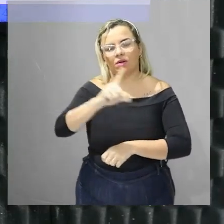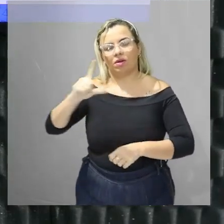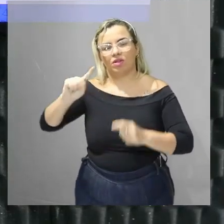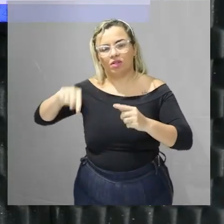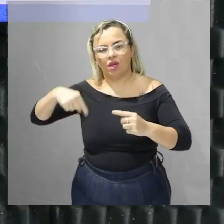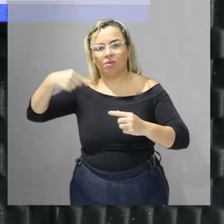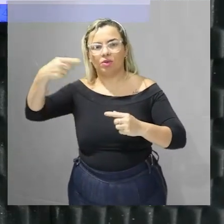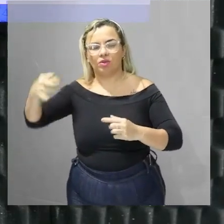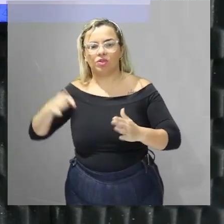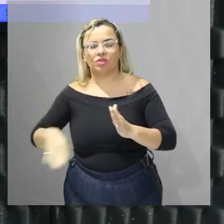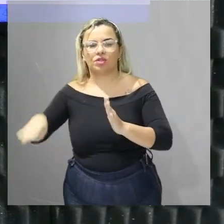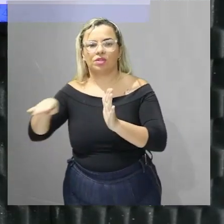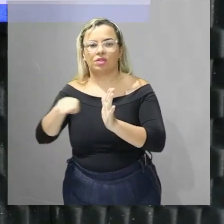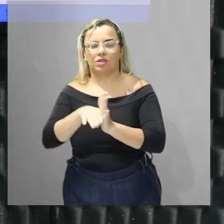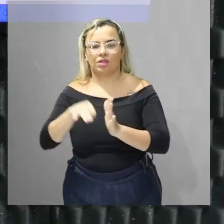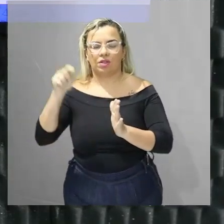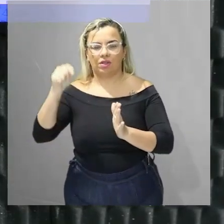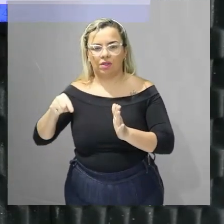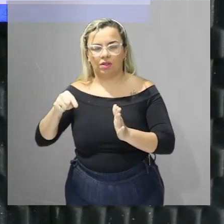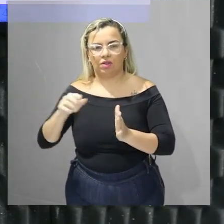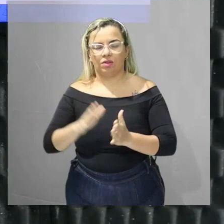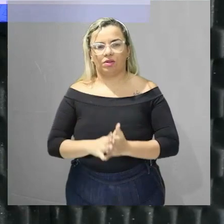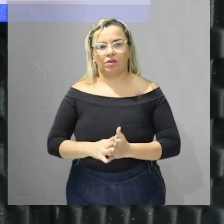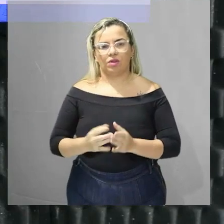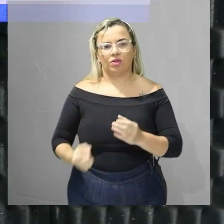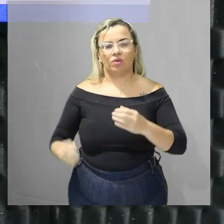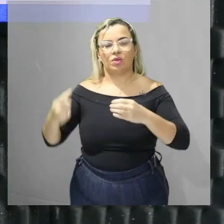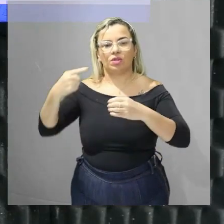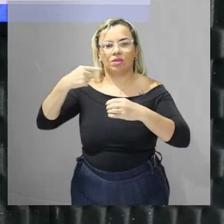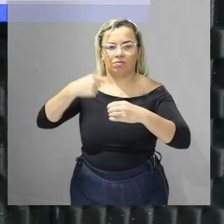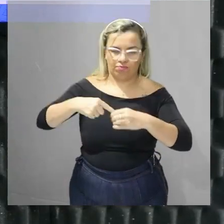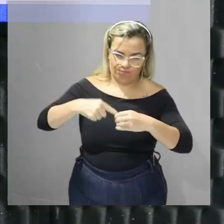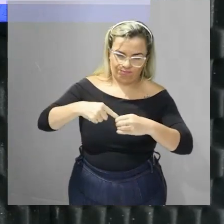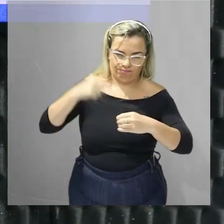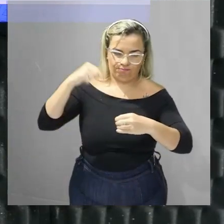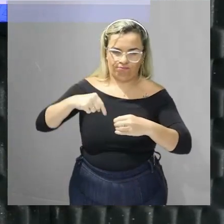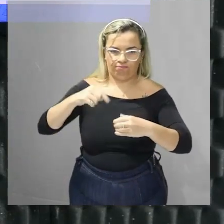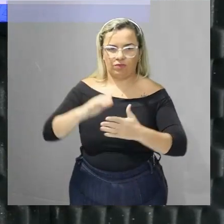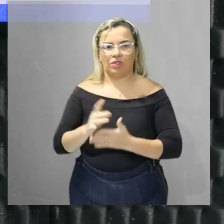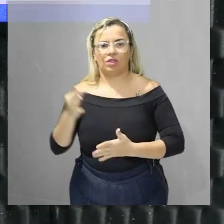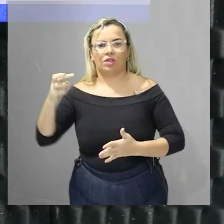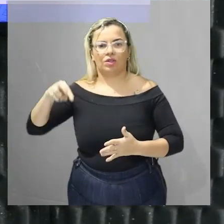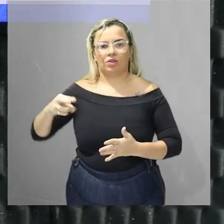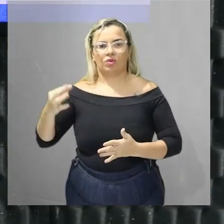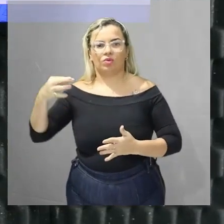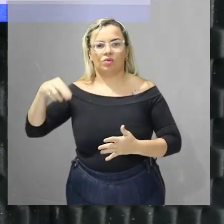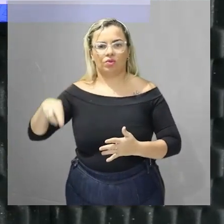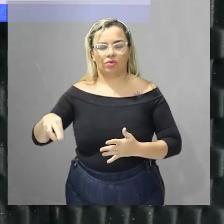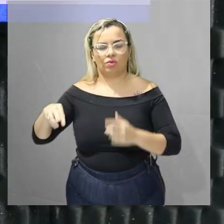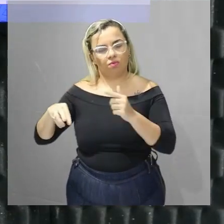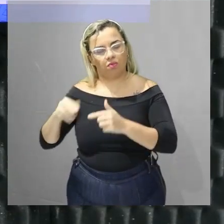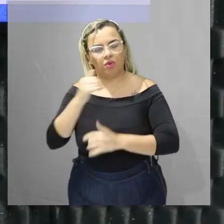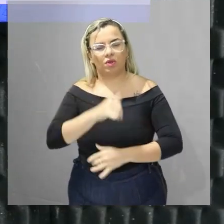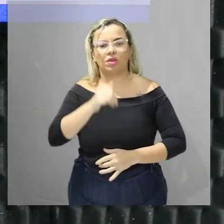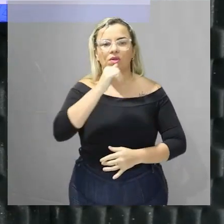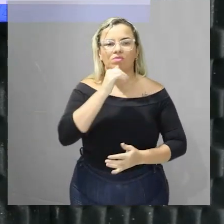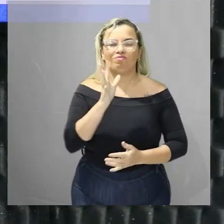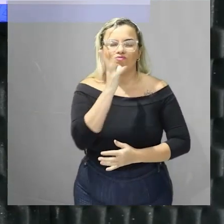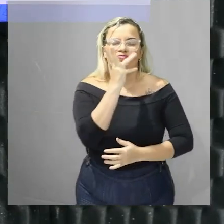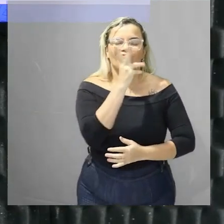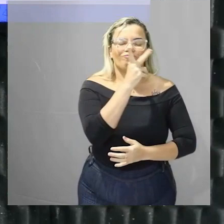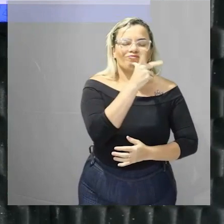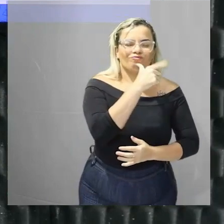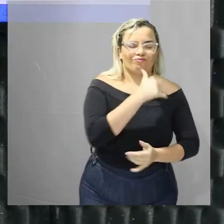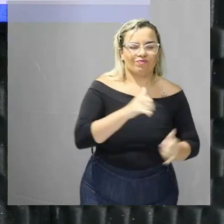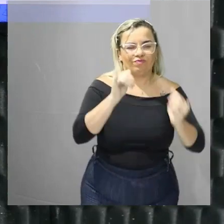para depois de São Luís chegar em Tum-Tum, por exemplo. Então, se demorava um tempo para que as informações, as inovações